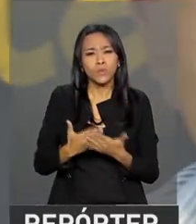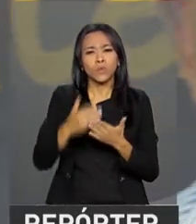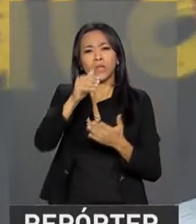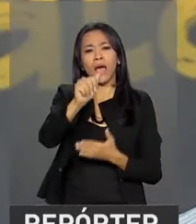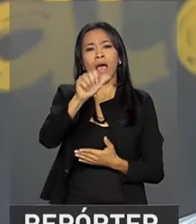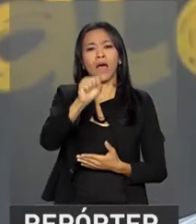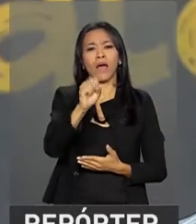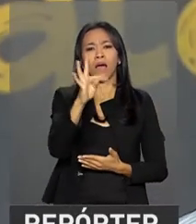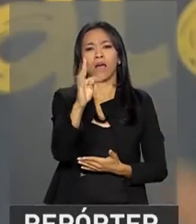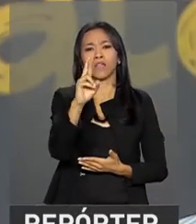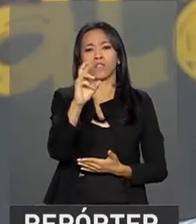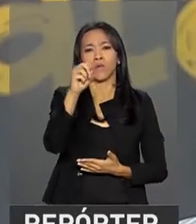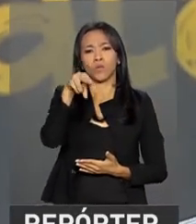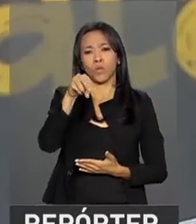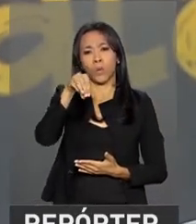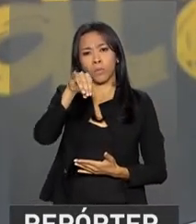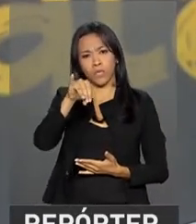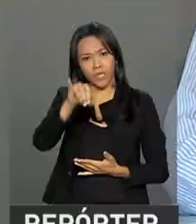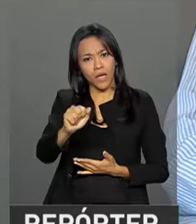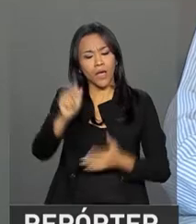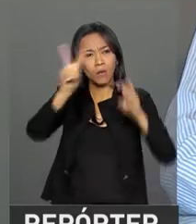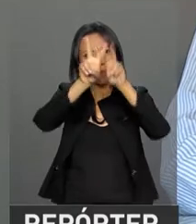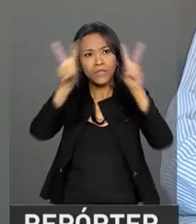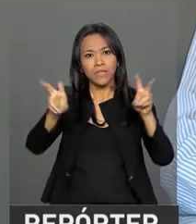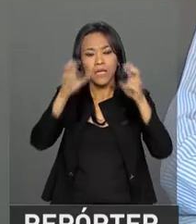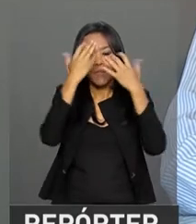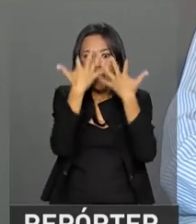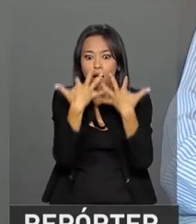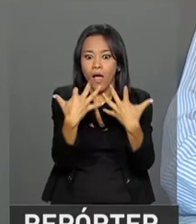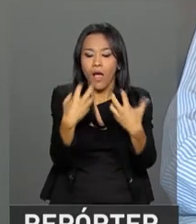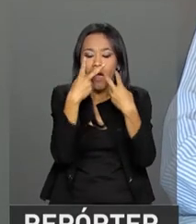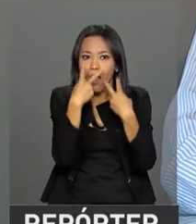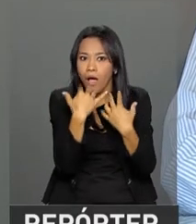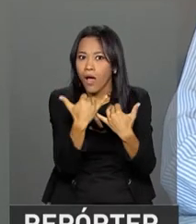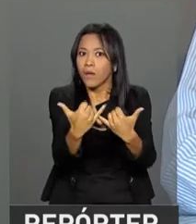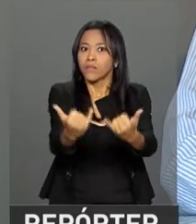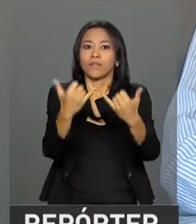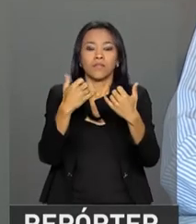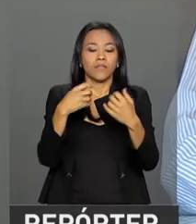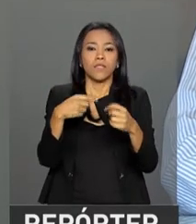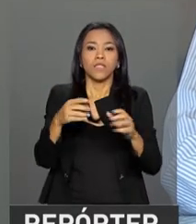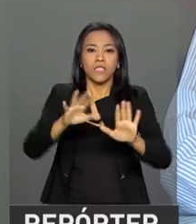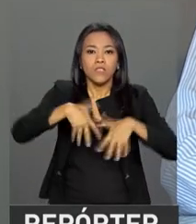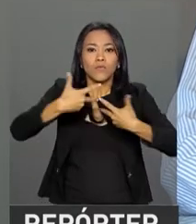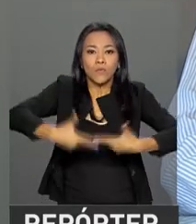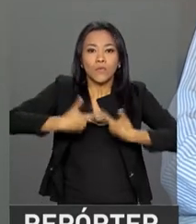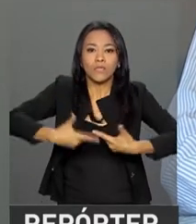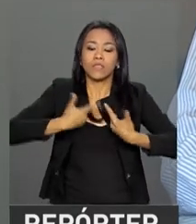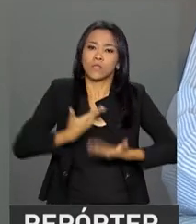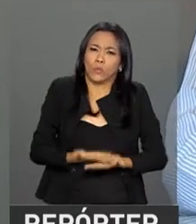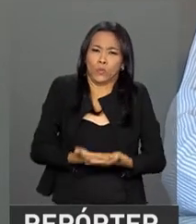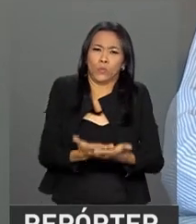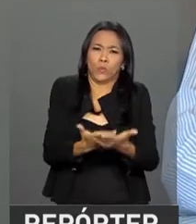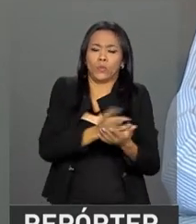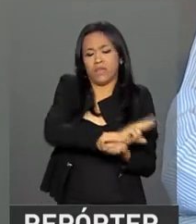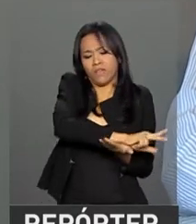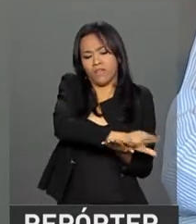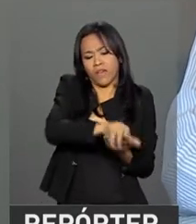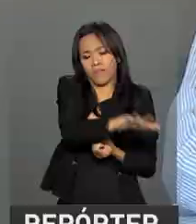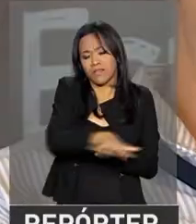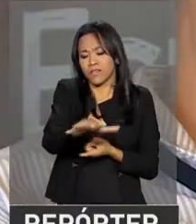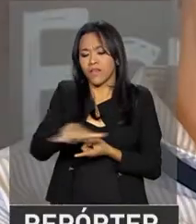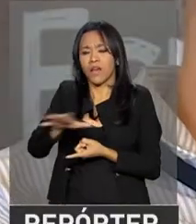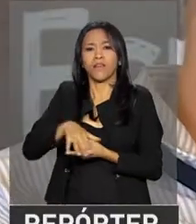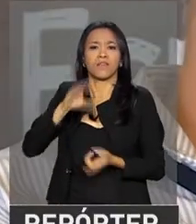importante porque além de ser um tema fascinante, também estimula e influencia o aprendizado dos estudantes em várias áreas da